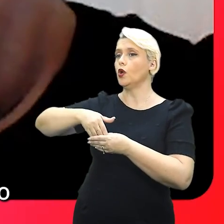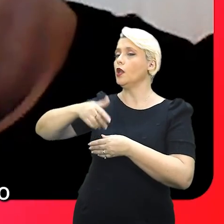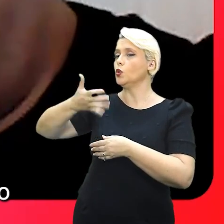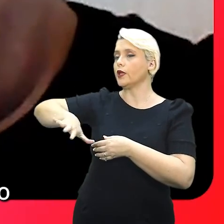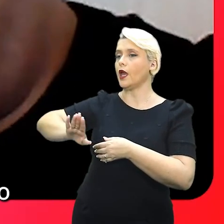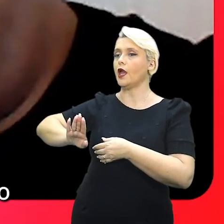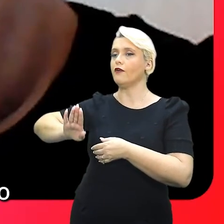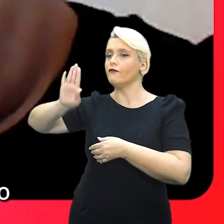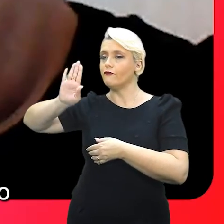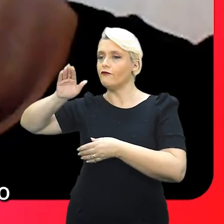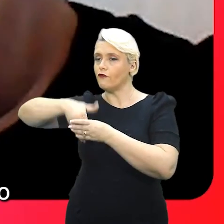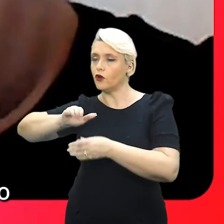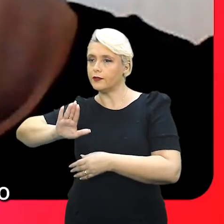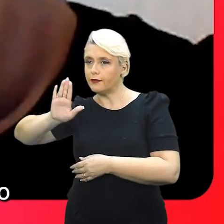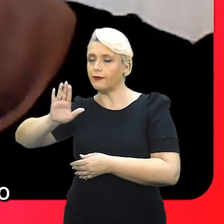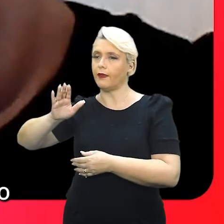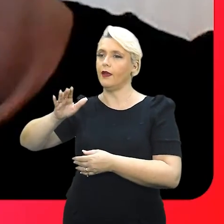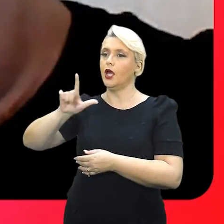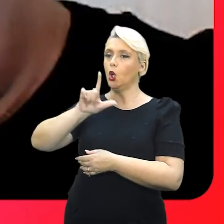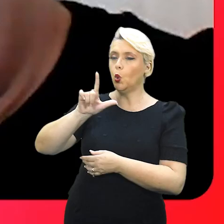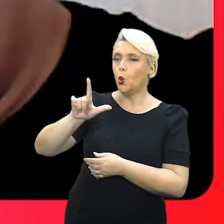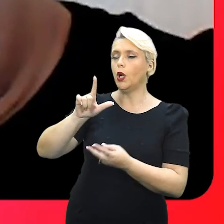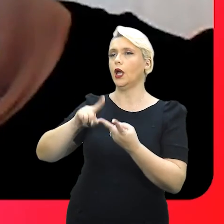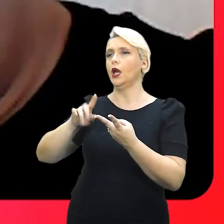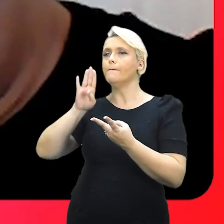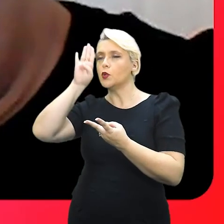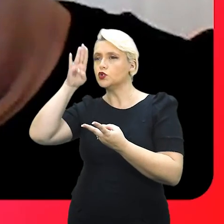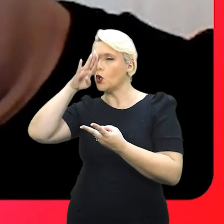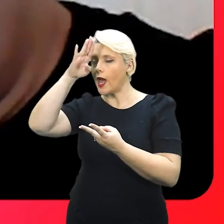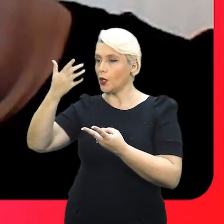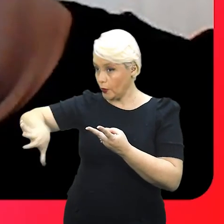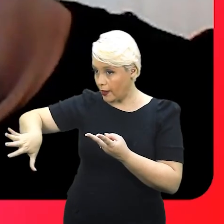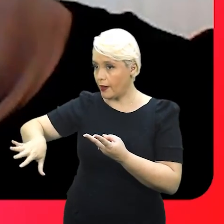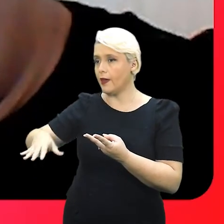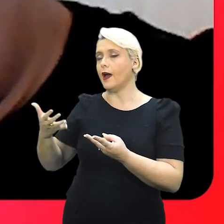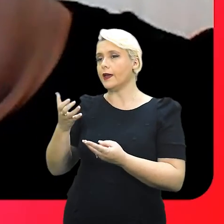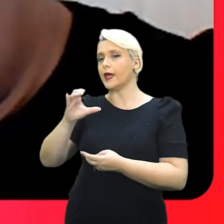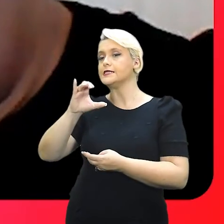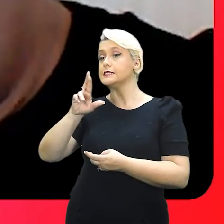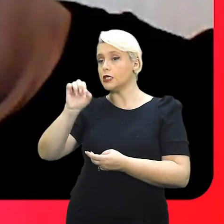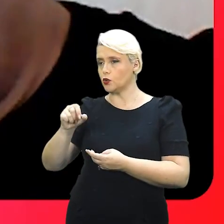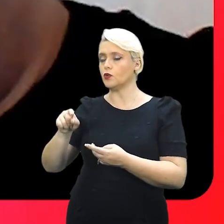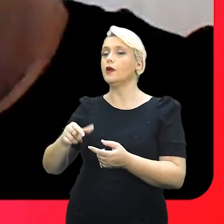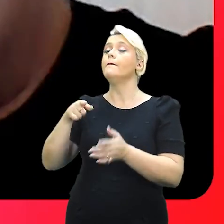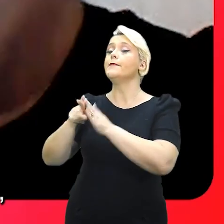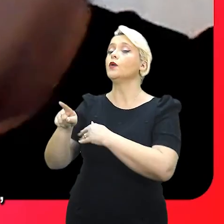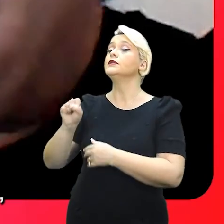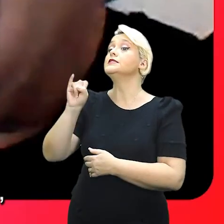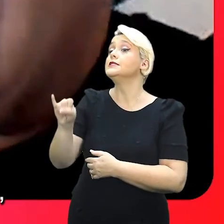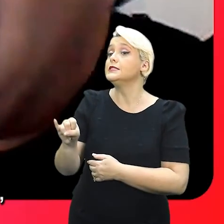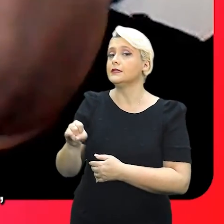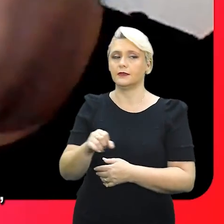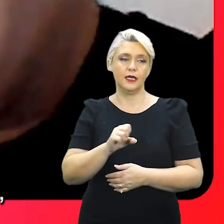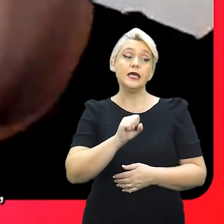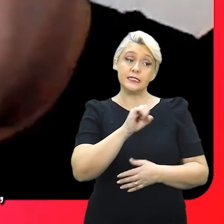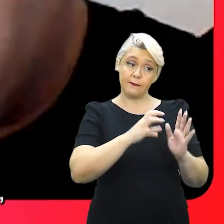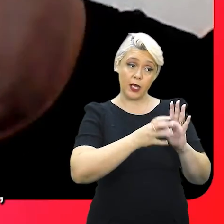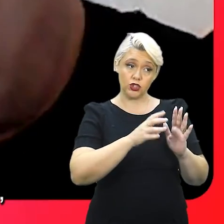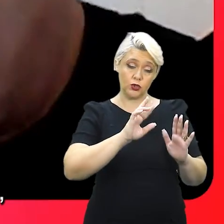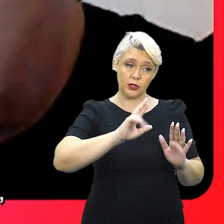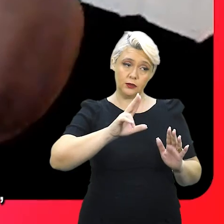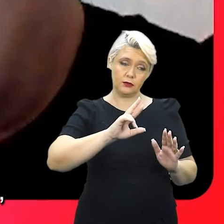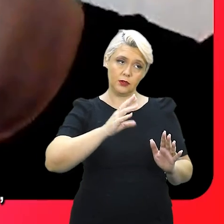nem Bolsonaro declarou voto ao ex-ministro Ciro Gomes. Lhe pergunto... Isso o Podemos não decidir,